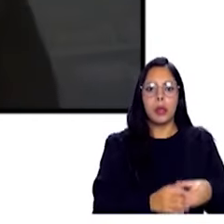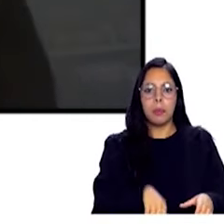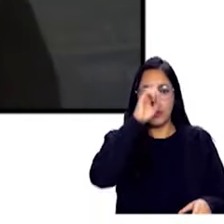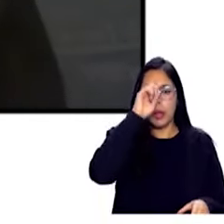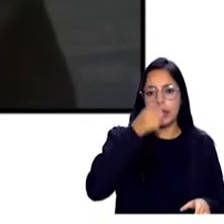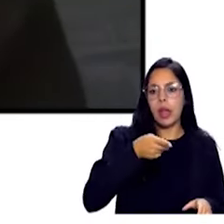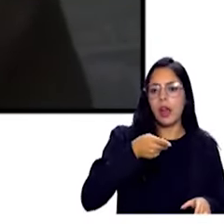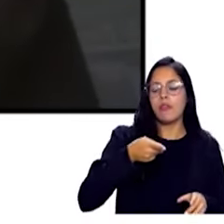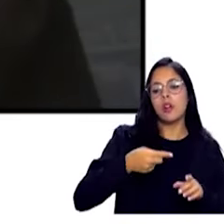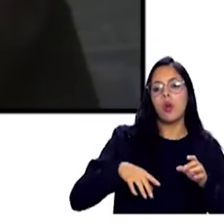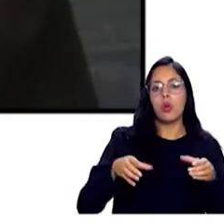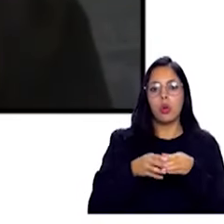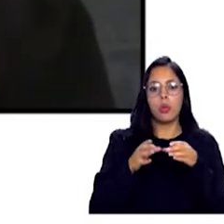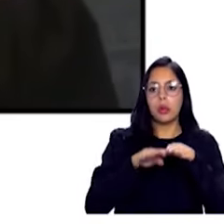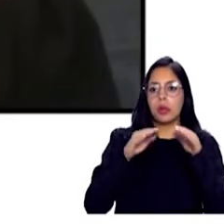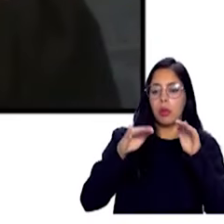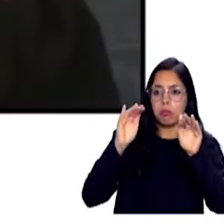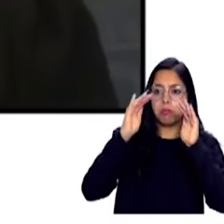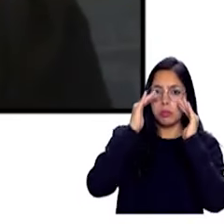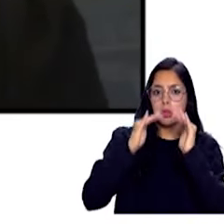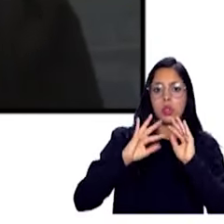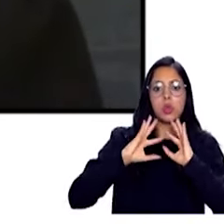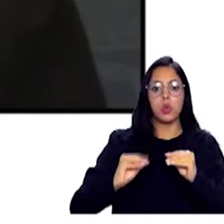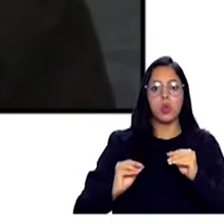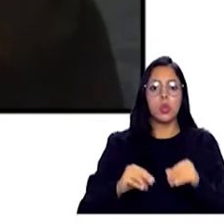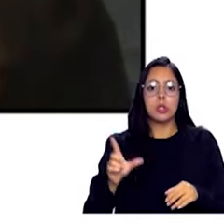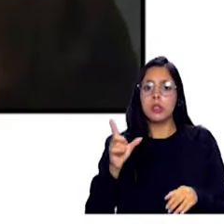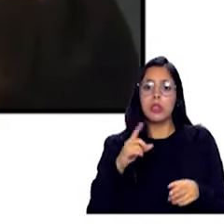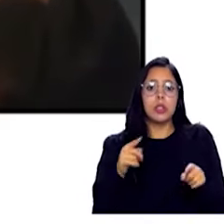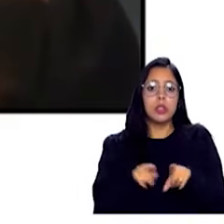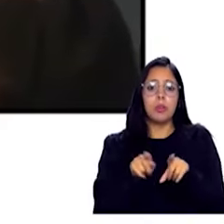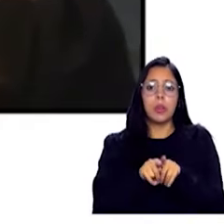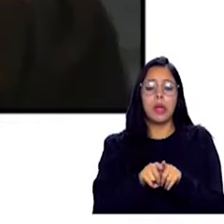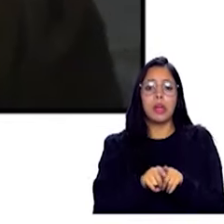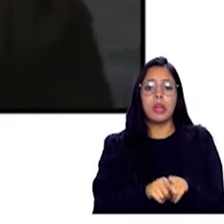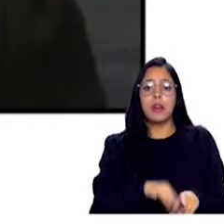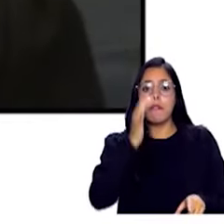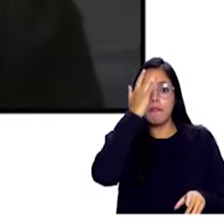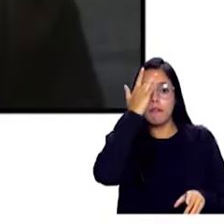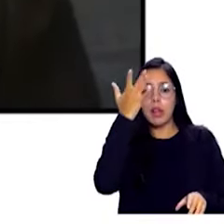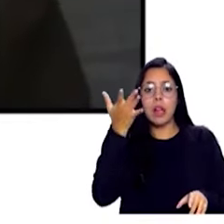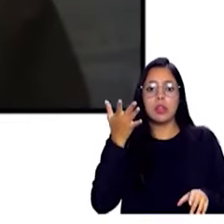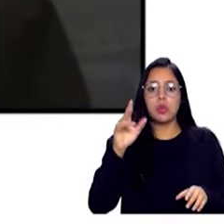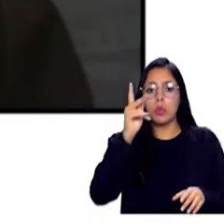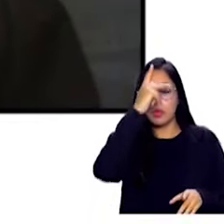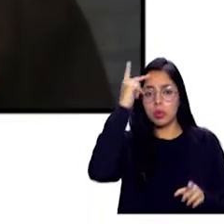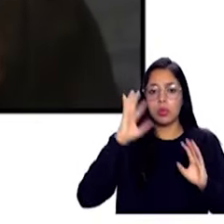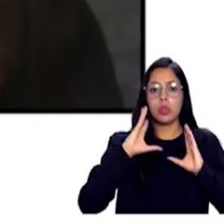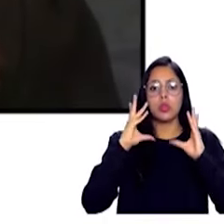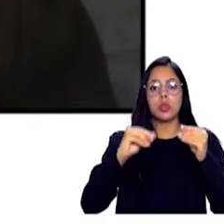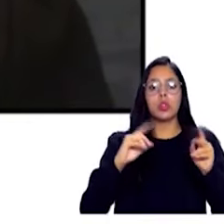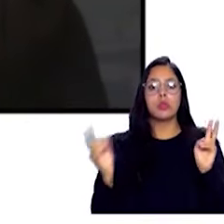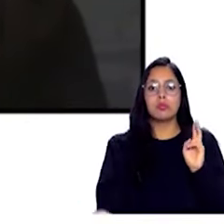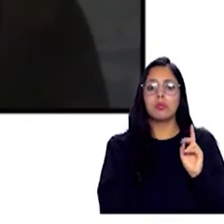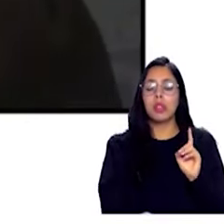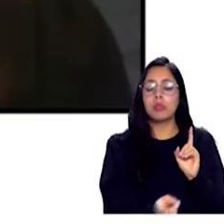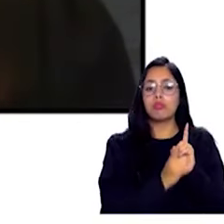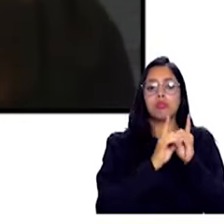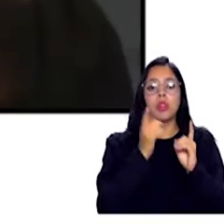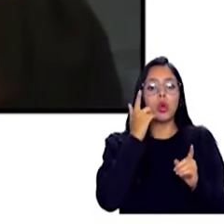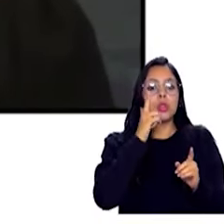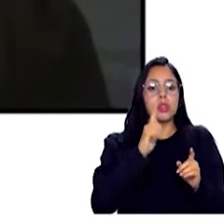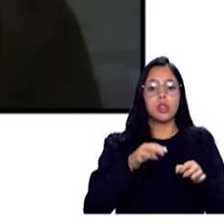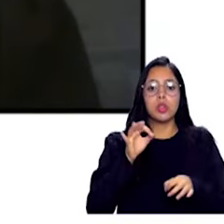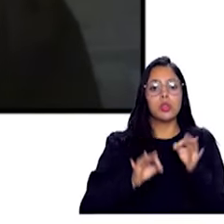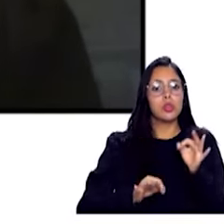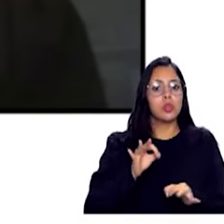de trabalho das cortes superiores era um problema que não existia Mas a partir do século XX agora no no século XX não